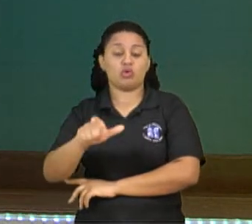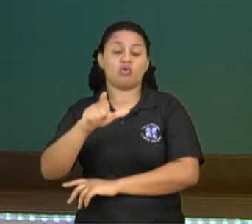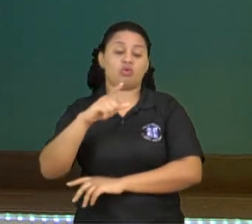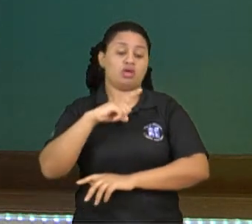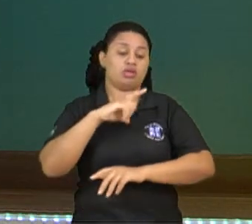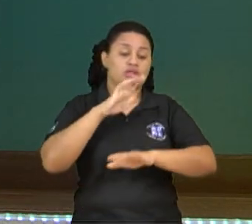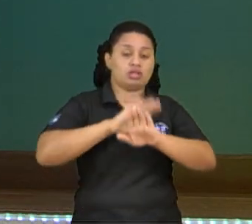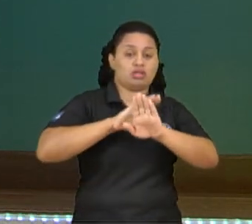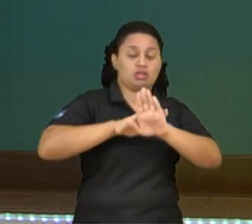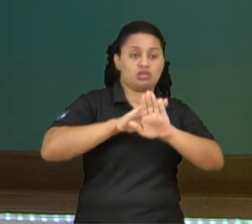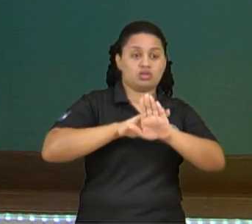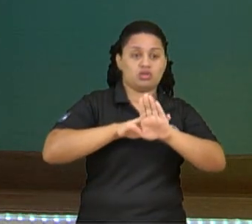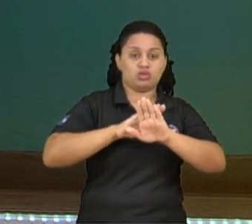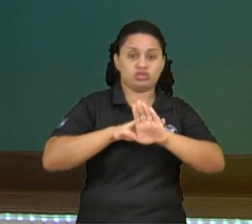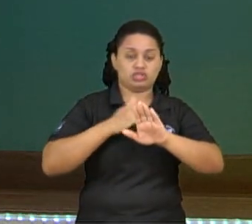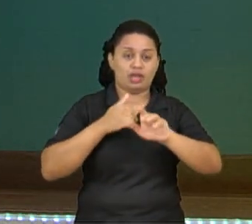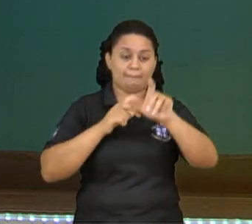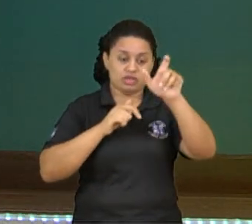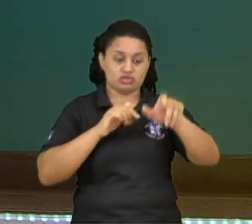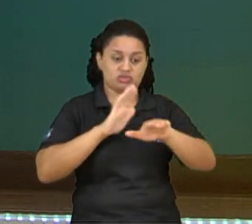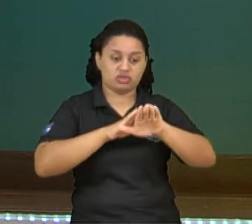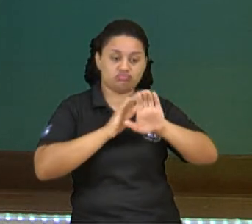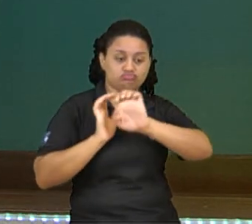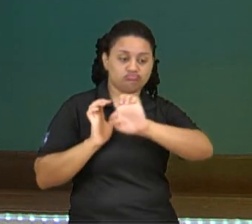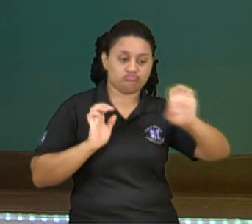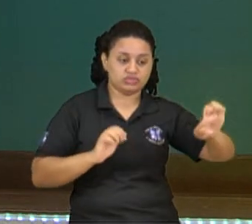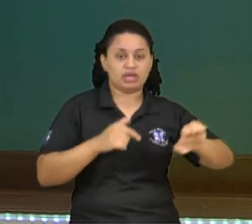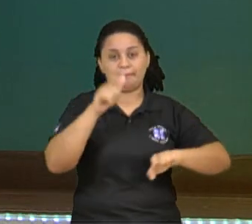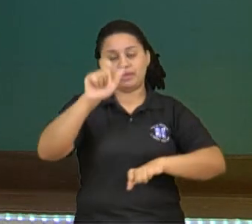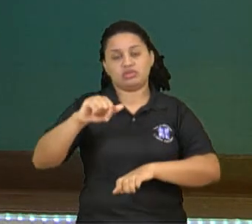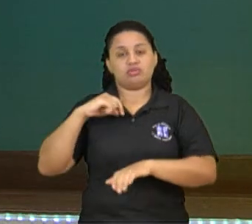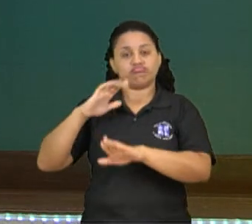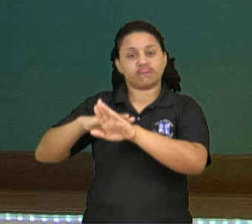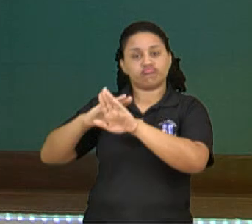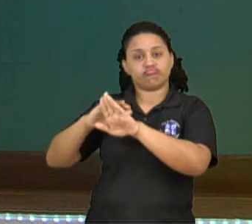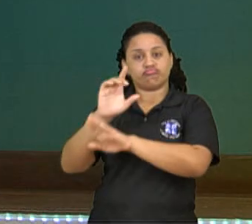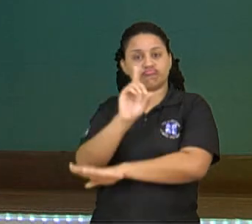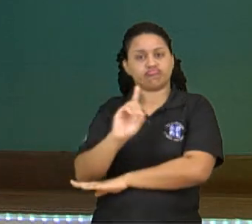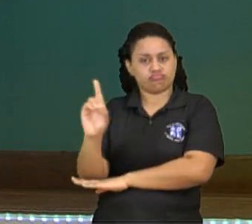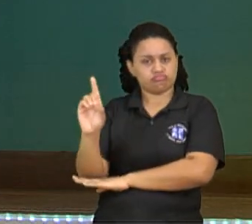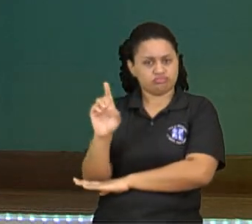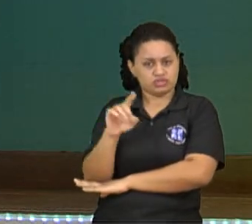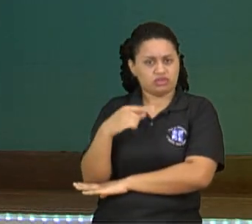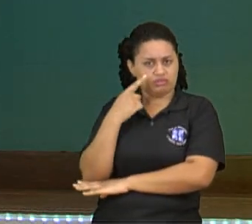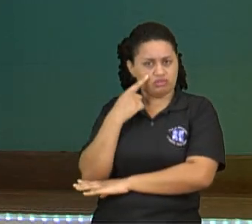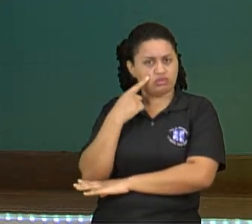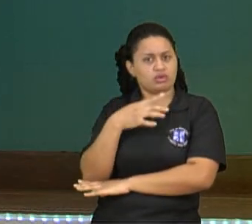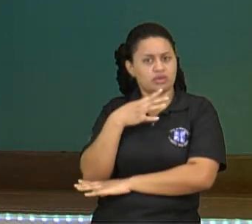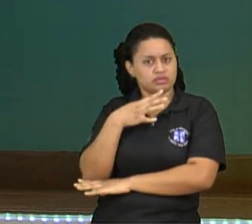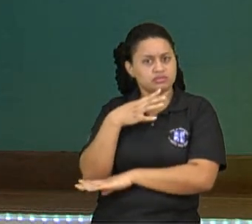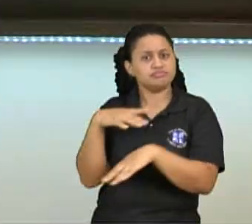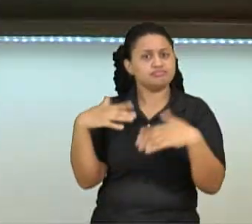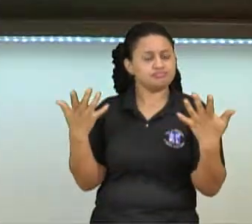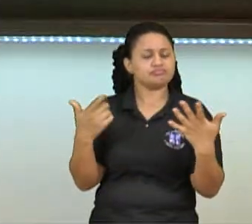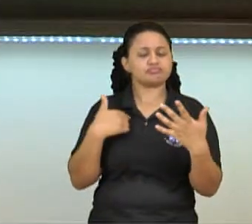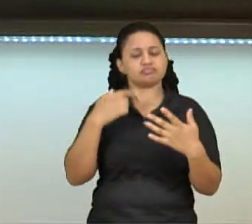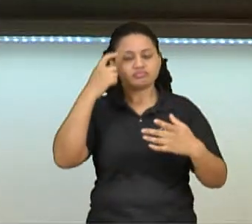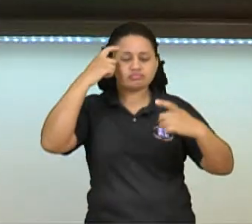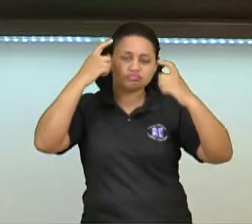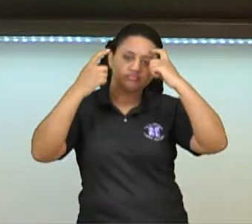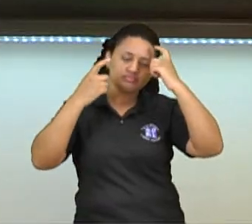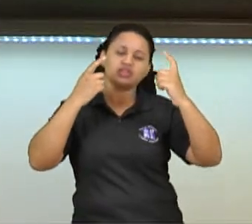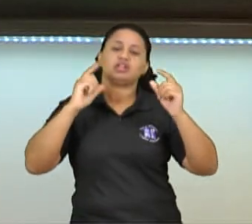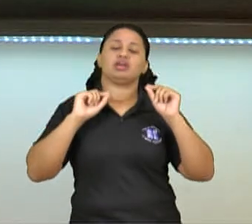ideologias que são de esquerda e outras pessoas com ideologias que são de direita? Essas ideias de direita e